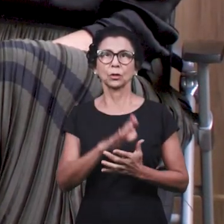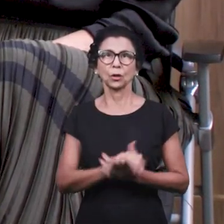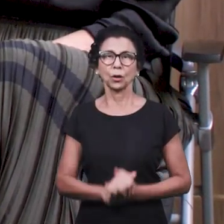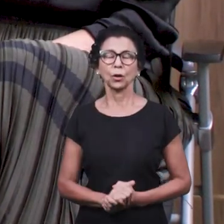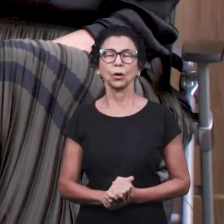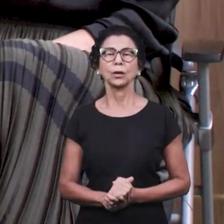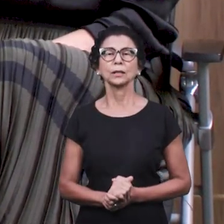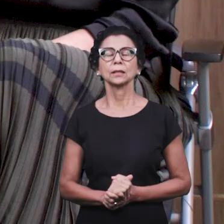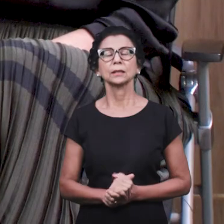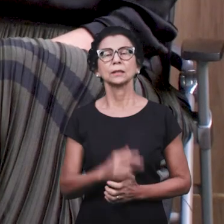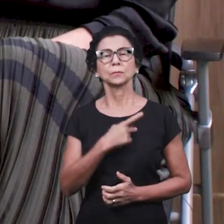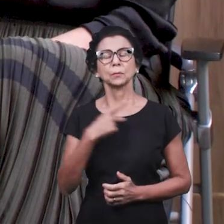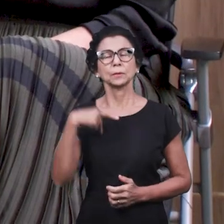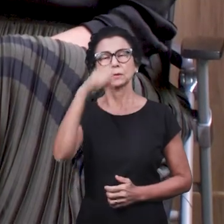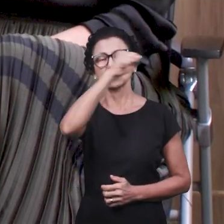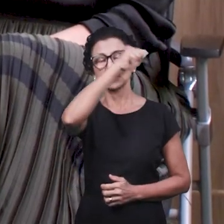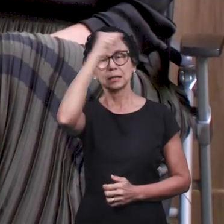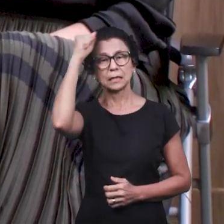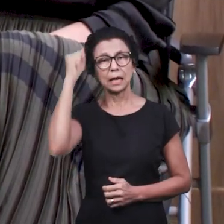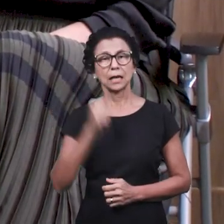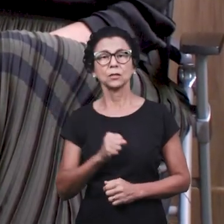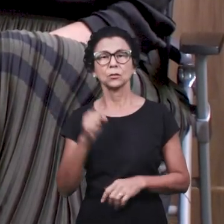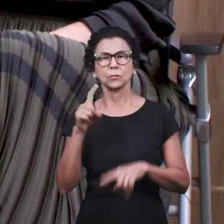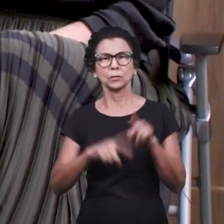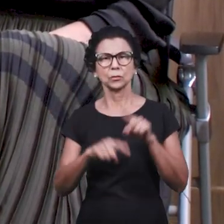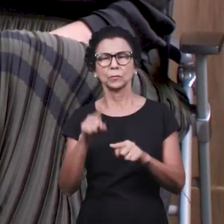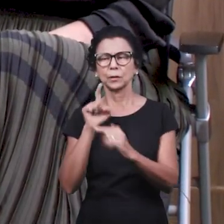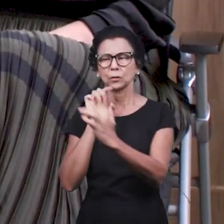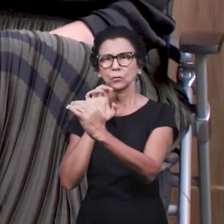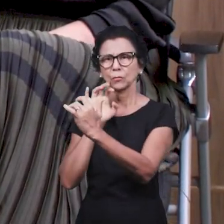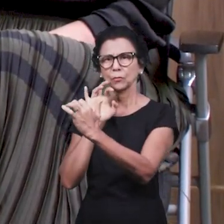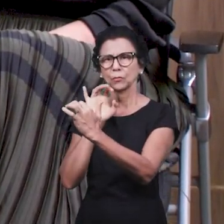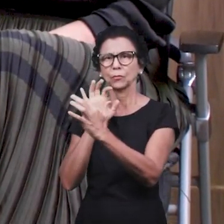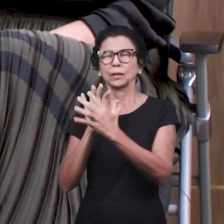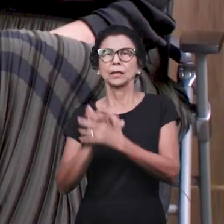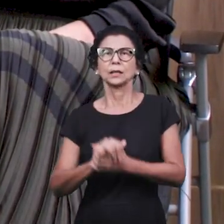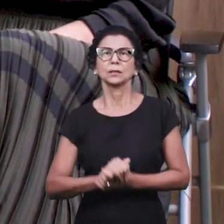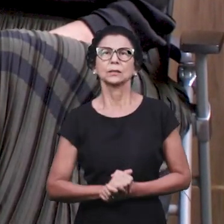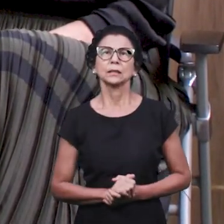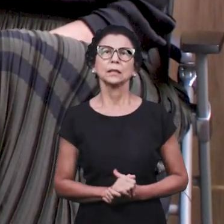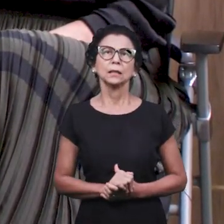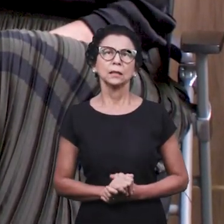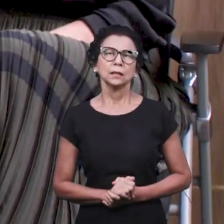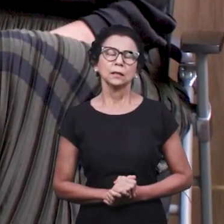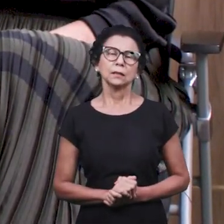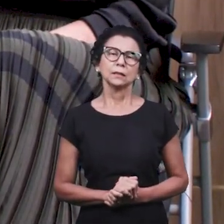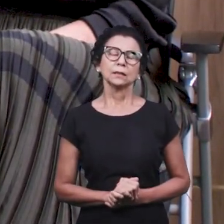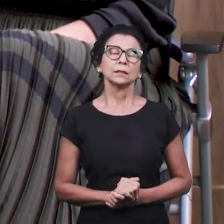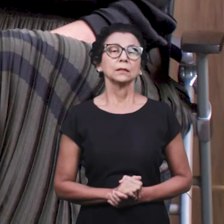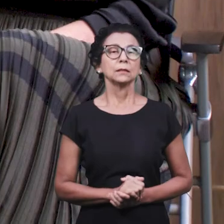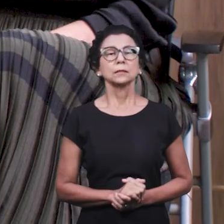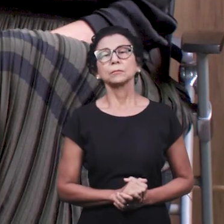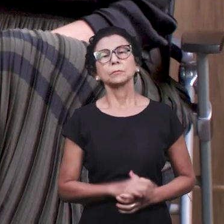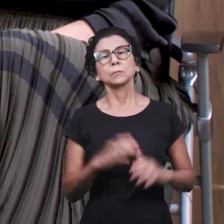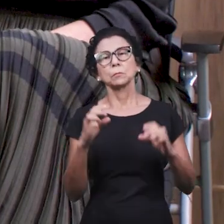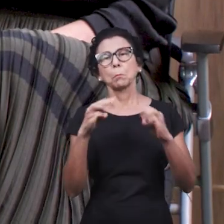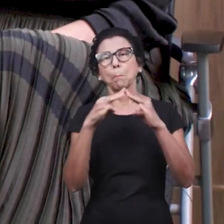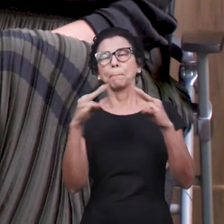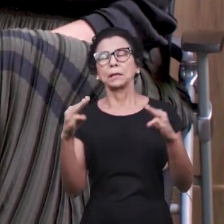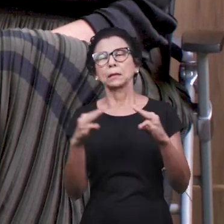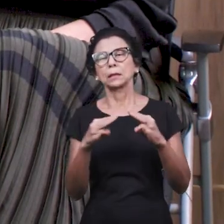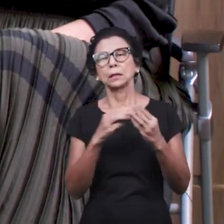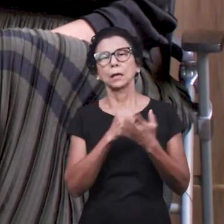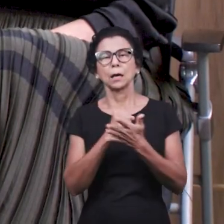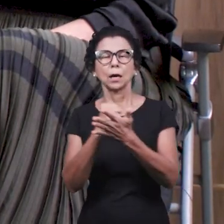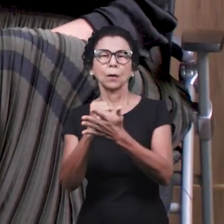um instrumentista na Casa do Senhor. E também sempre dou assistência para os irmãos estrangeiros. Quando venho ao Manaim, trabalho como ajudando